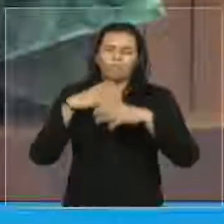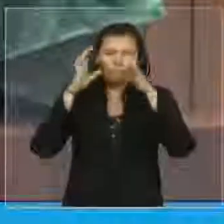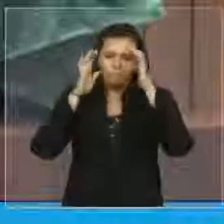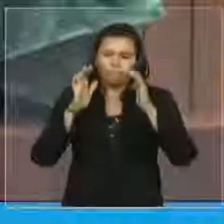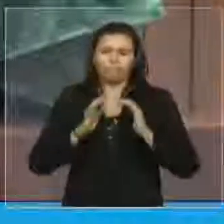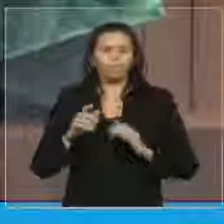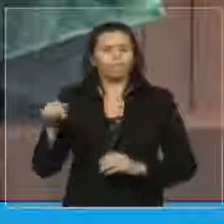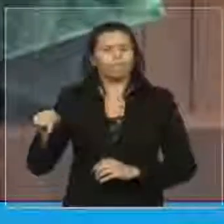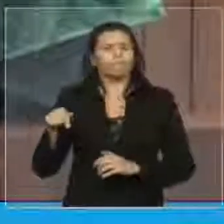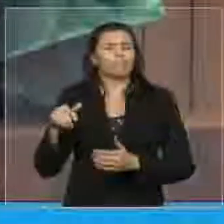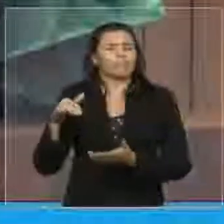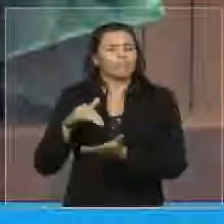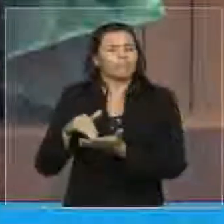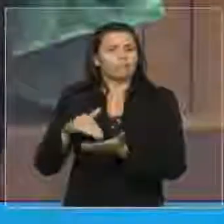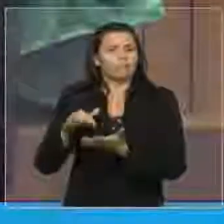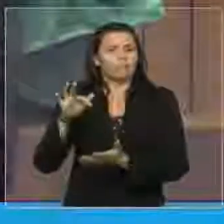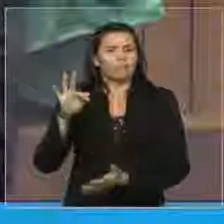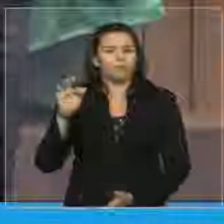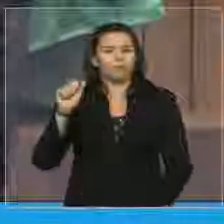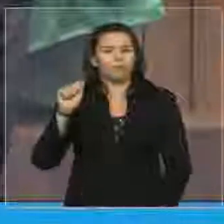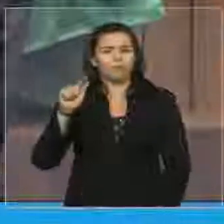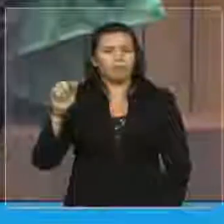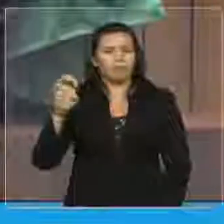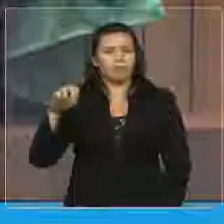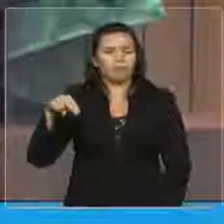trabalho à frente da Secretaria de Fazenda do Estado do Maranhão.